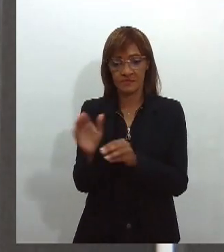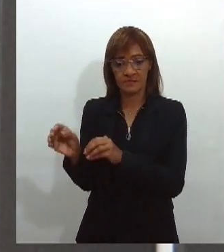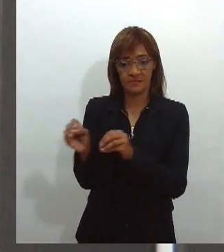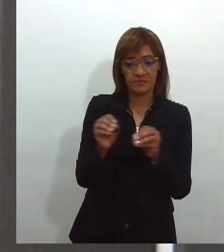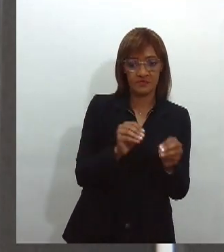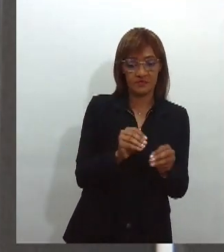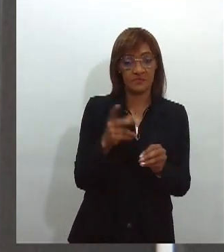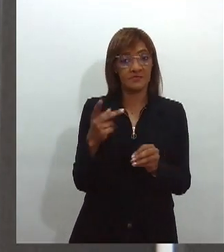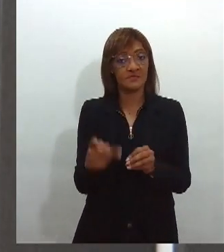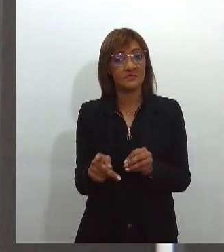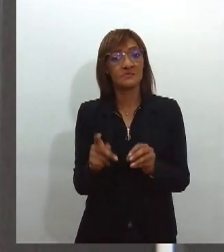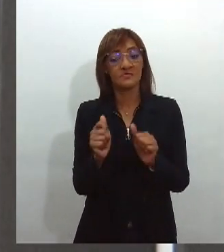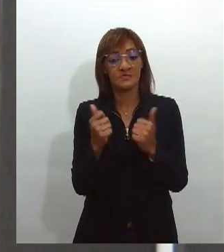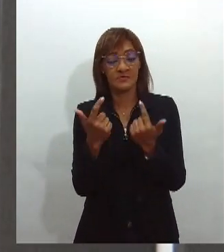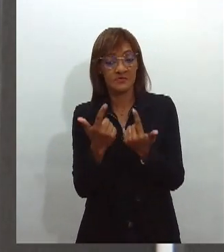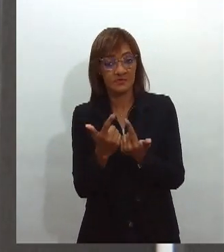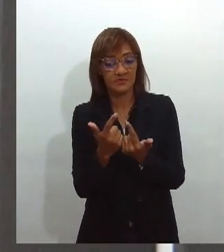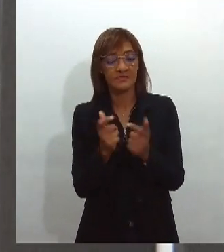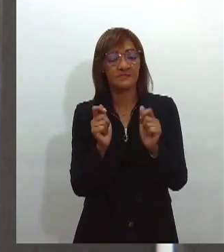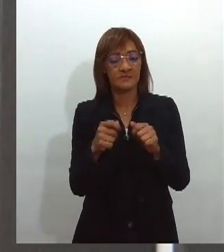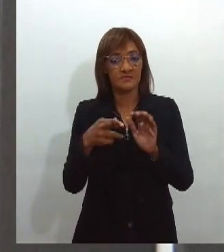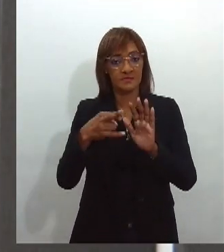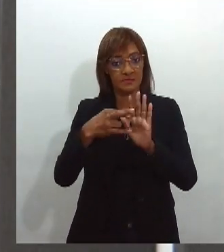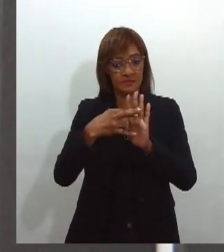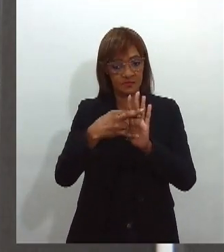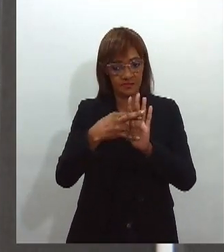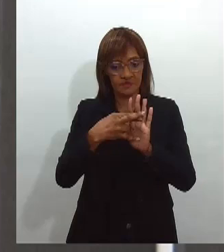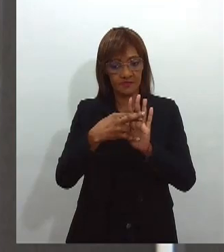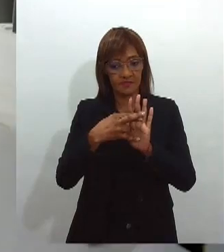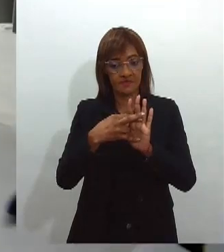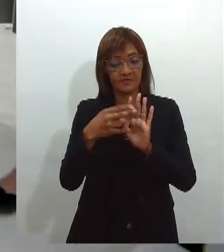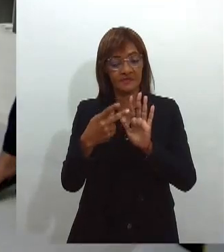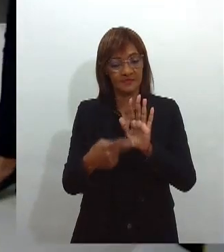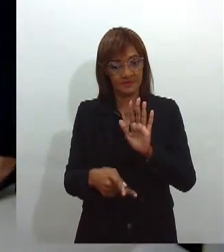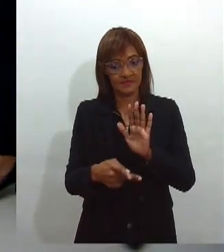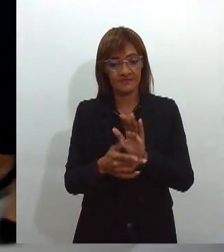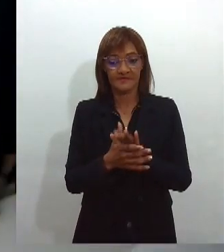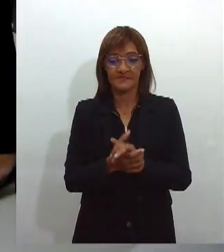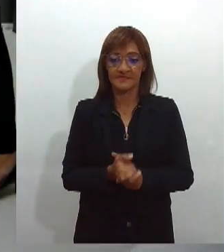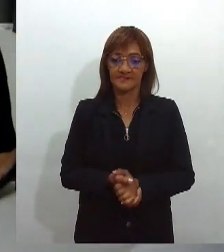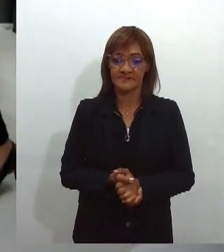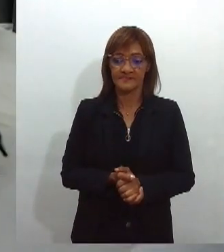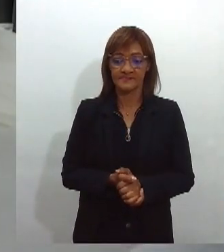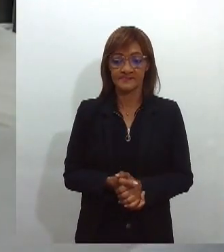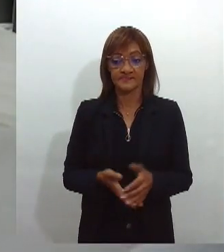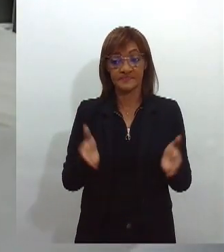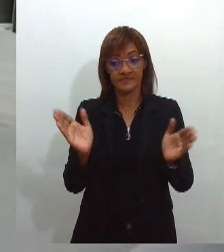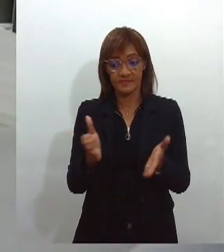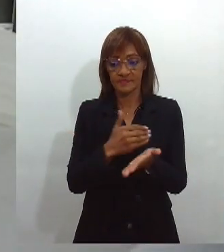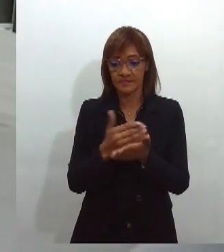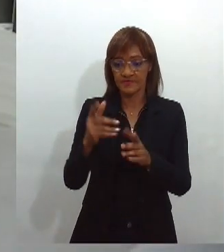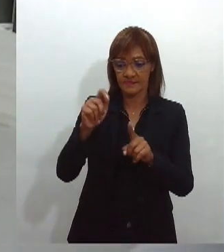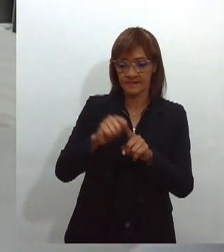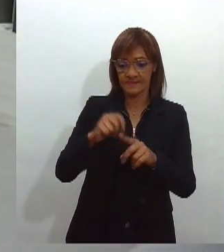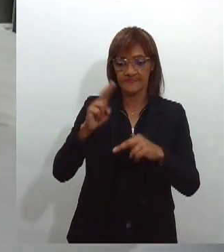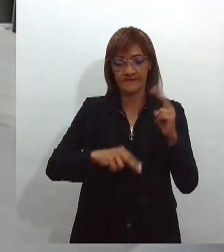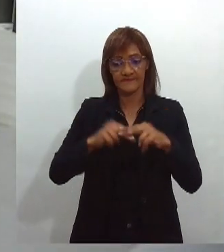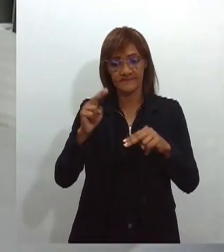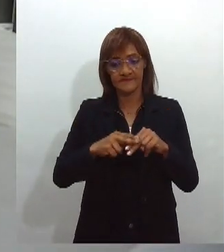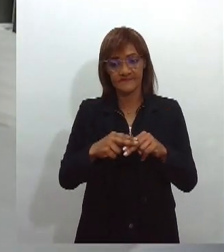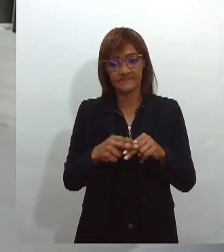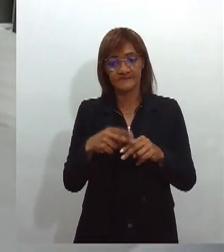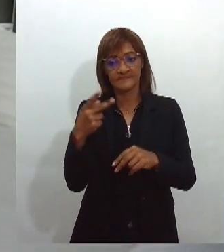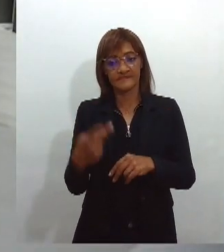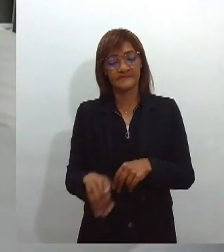está previsto no regimento interno da Casa Legislativa. E desde o início do mês, o estado de Sergipe conta com uma